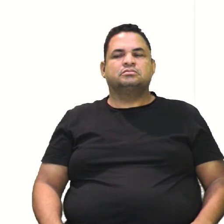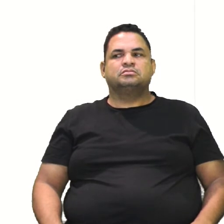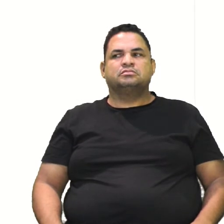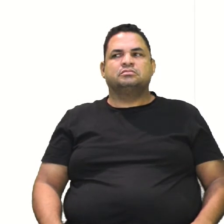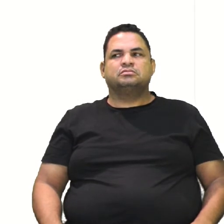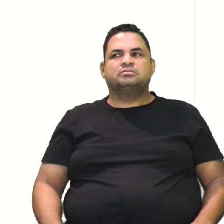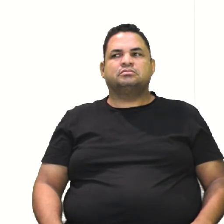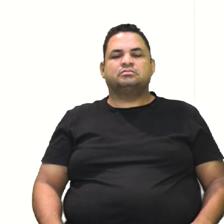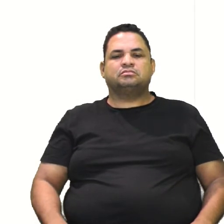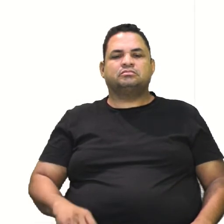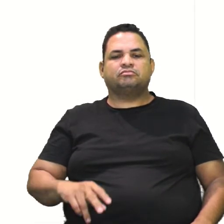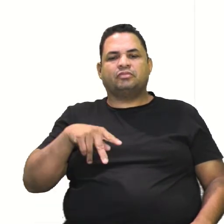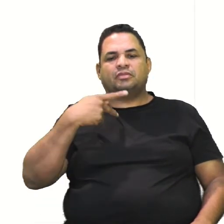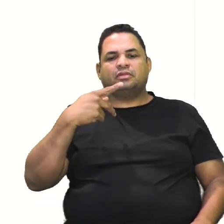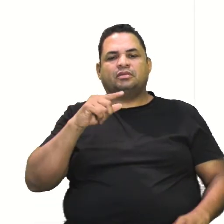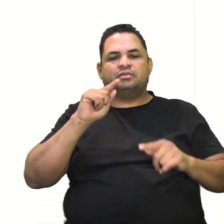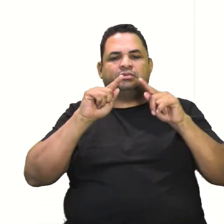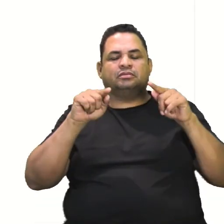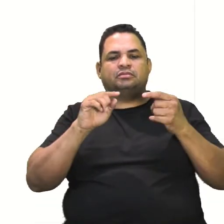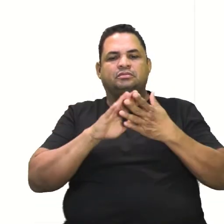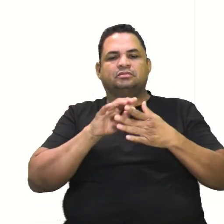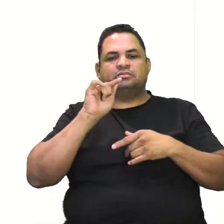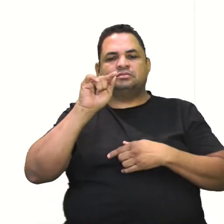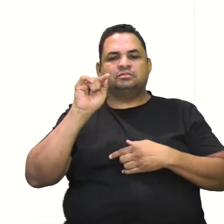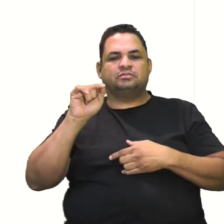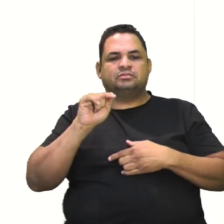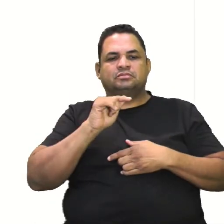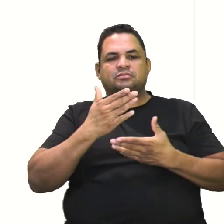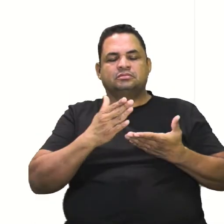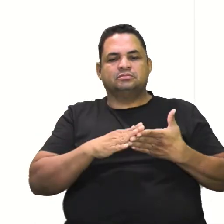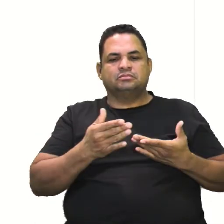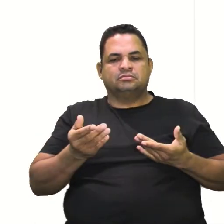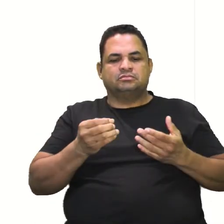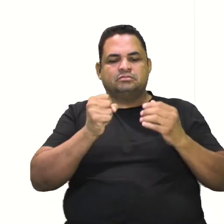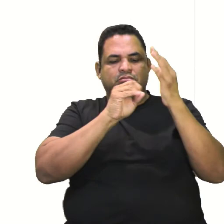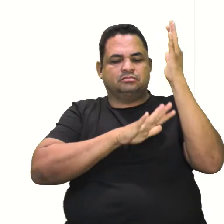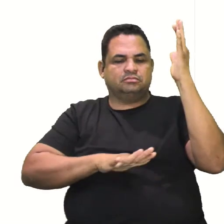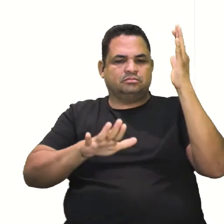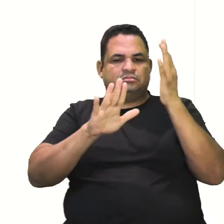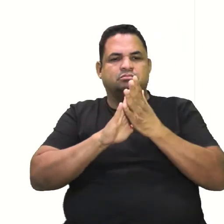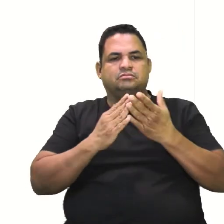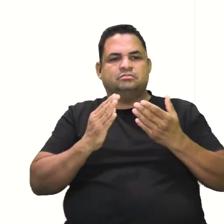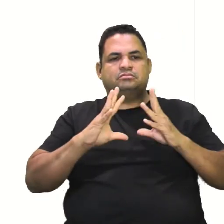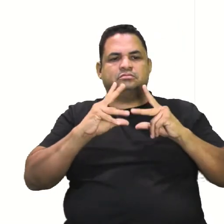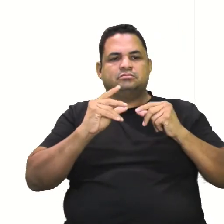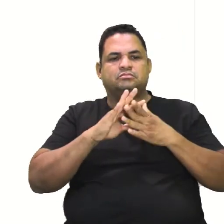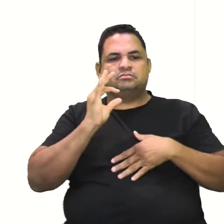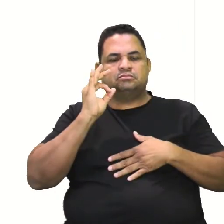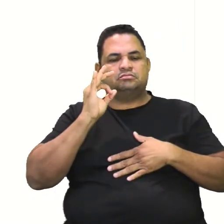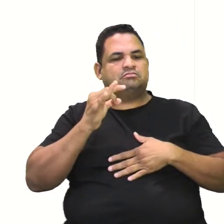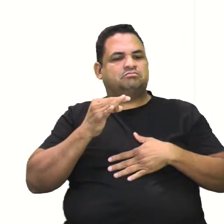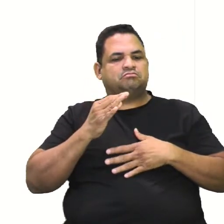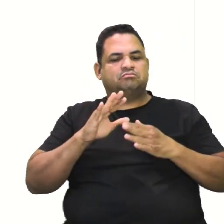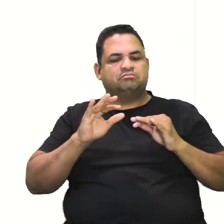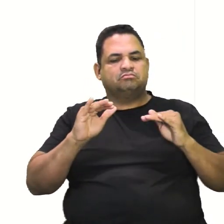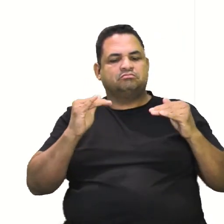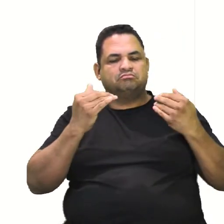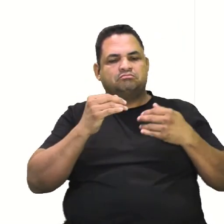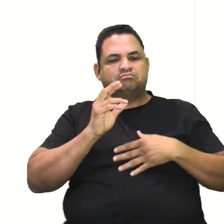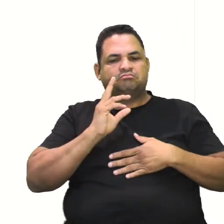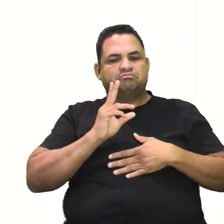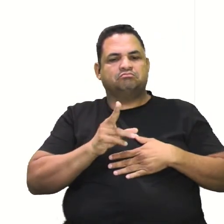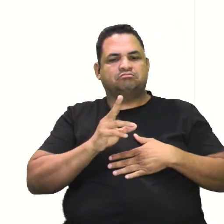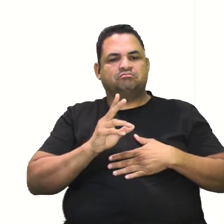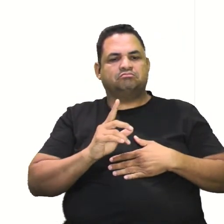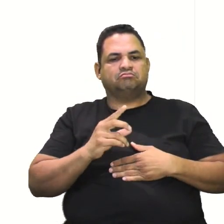falando sobre os quadradinhos, né? Só marcar os pontos no plano cartesiano e desenhar um quadradinho, mas beleza, todos são iguais os quadrados? É, os olhinhos não